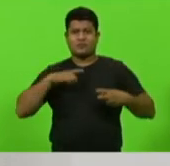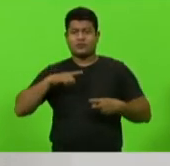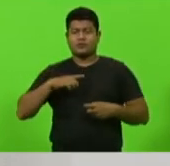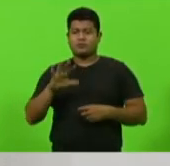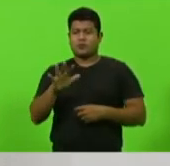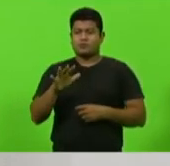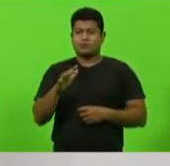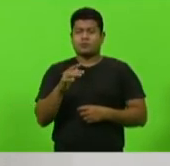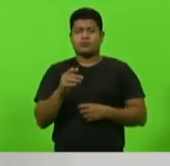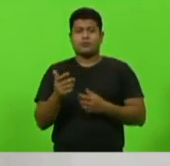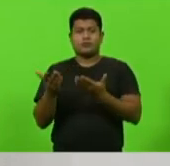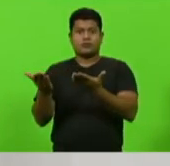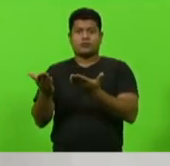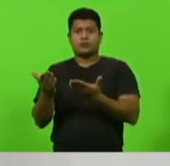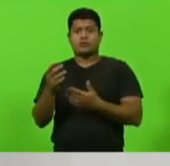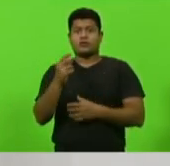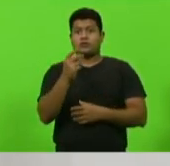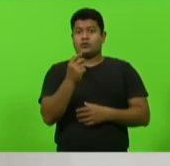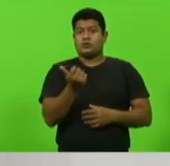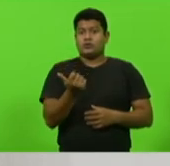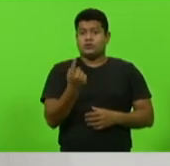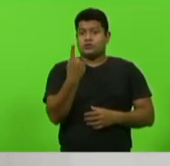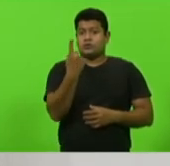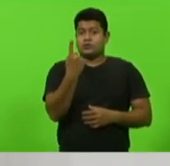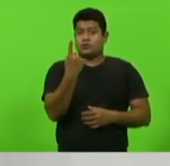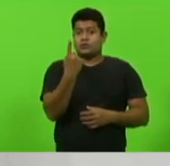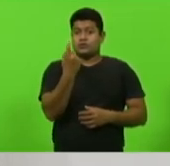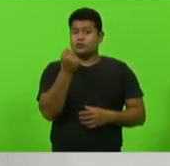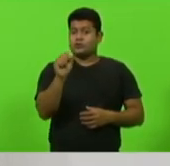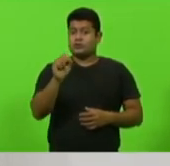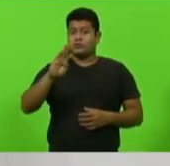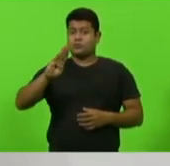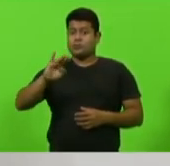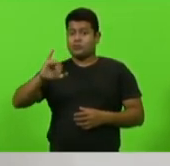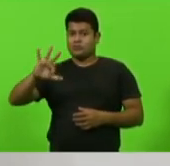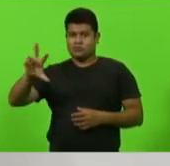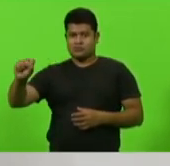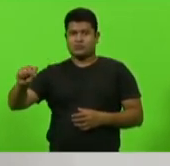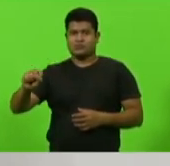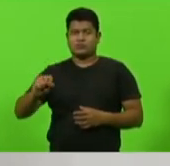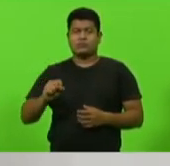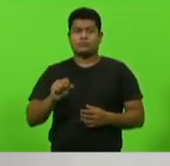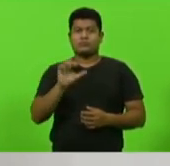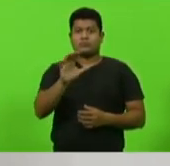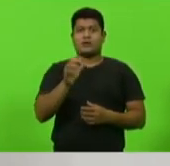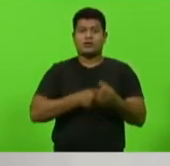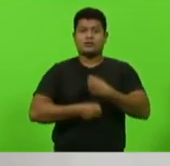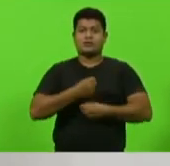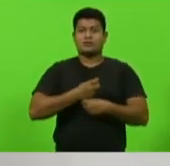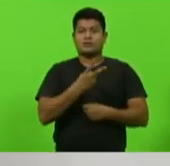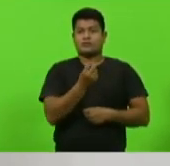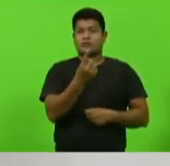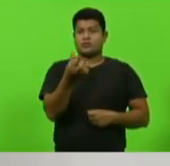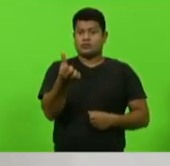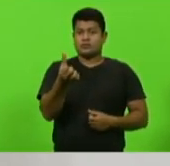bilhões. Em 2016, quando foi dar o golpe, a Petrobras estava avaliada em